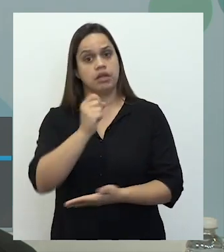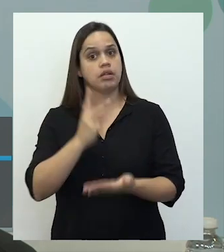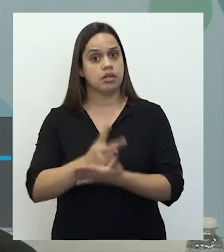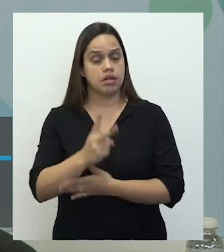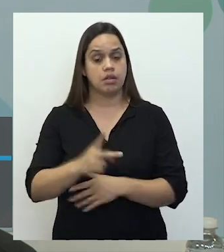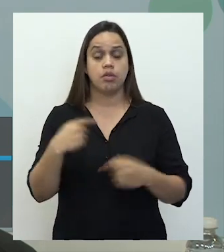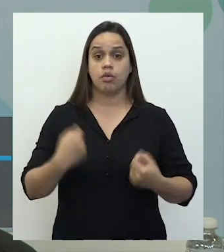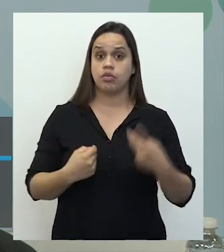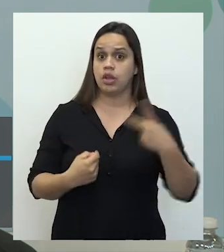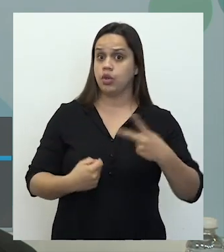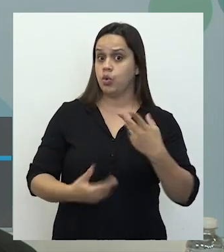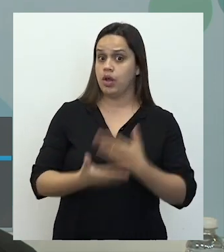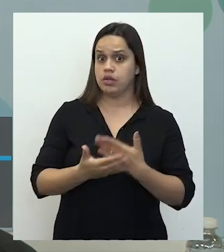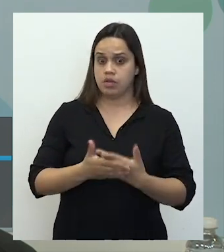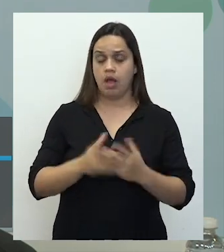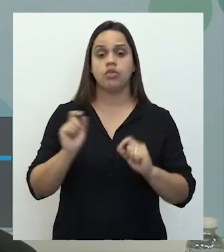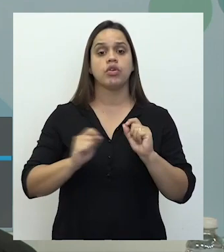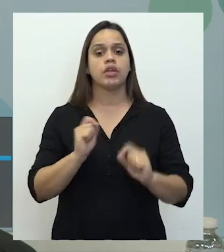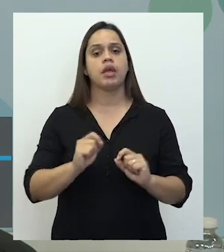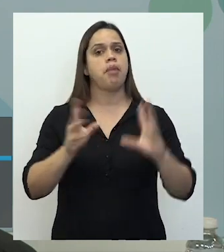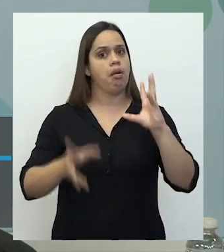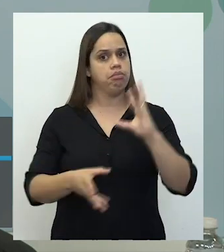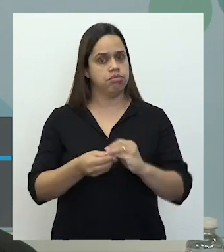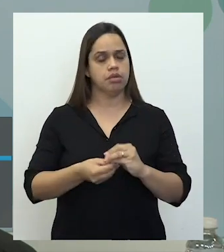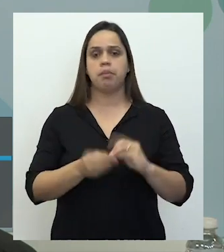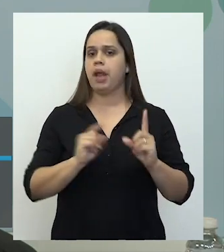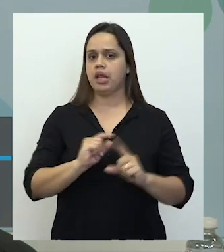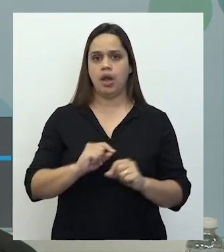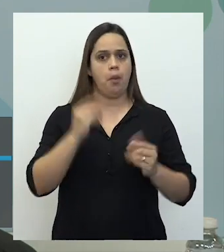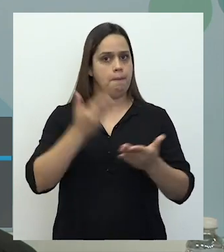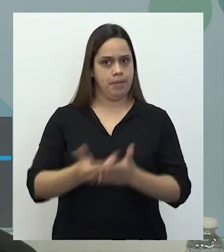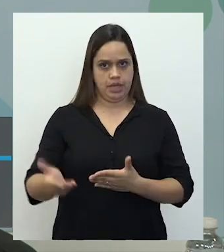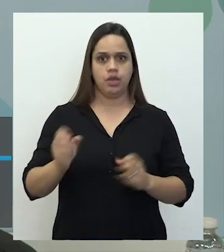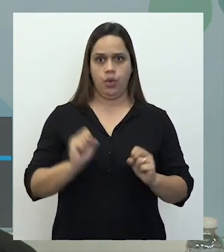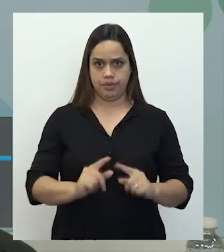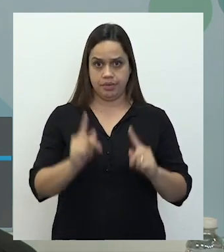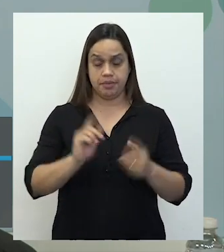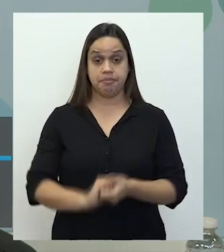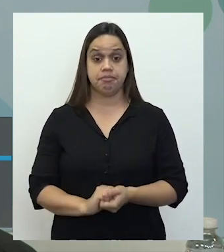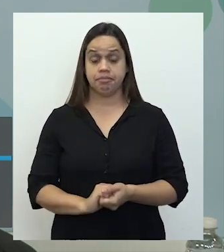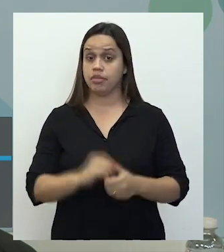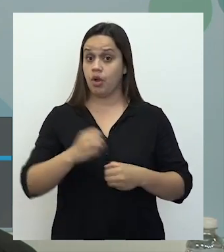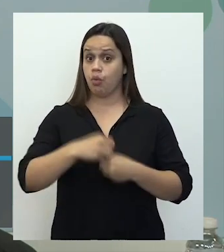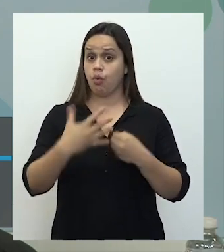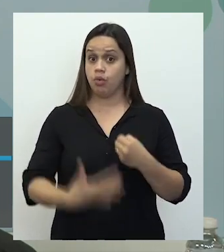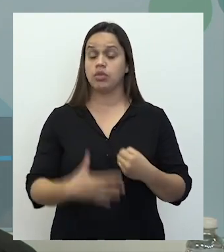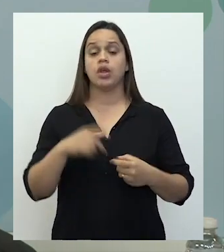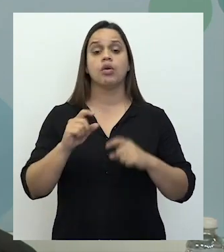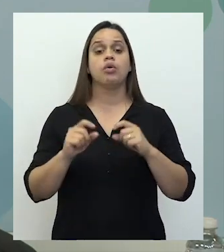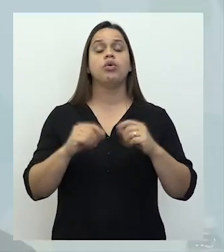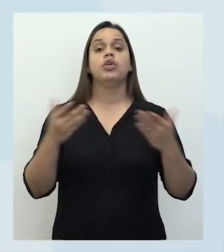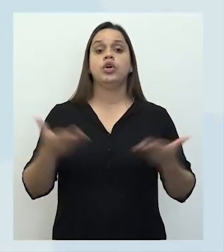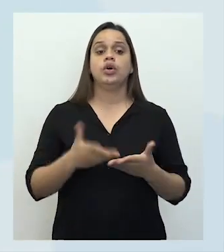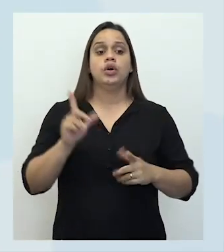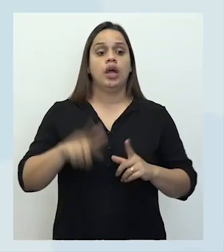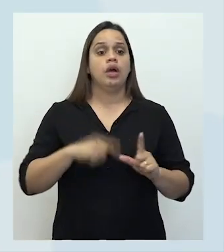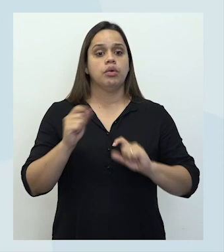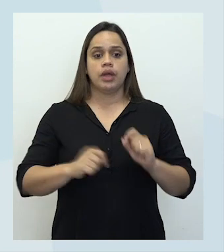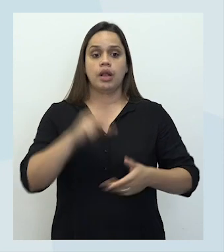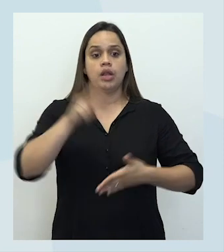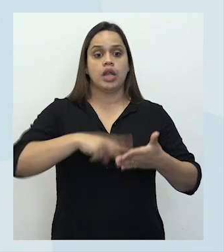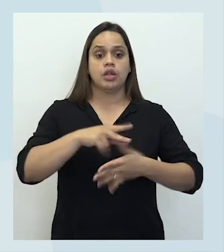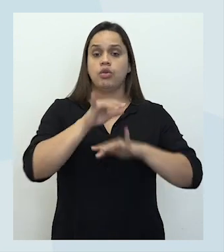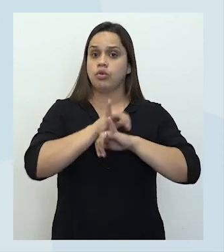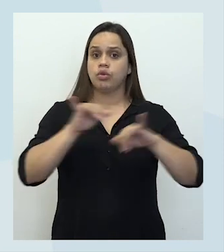em 2 aulas hoje para cobrir, para não deixar passar aí o tempo. Tá? O conteúdo aí, os conteúdos de hoje, leitura